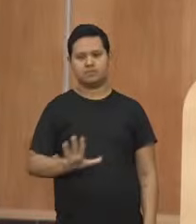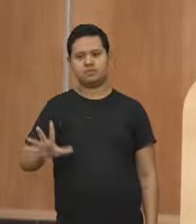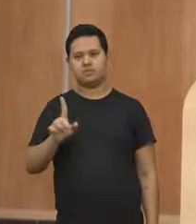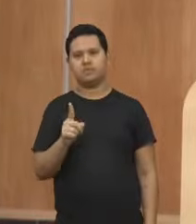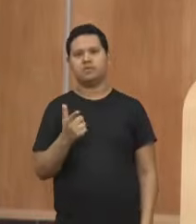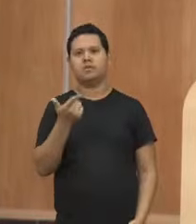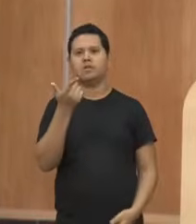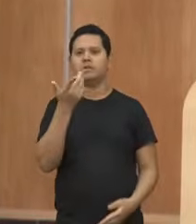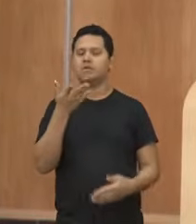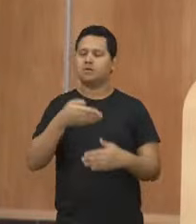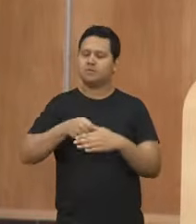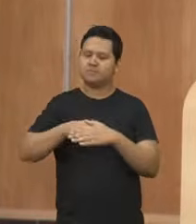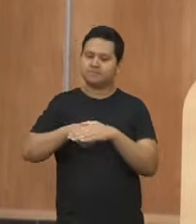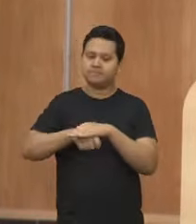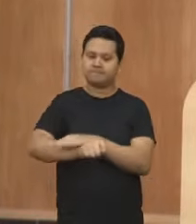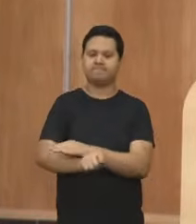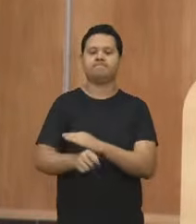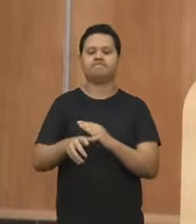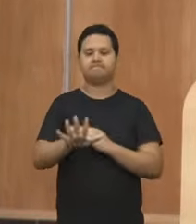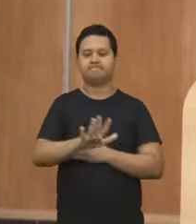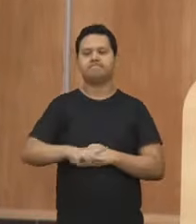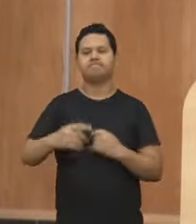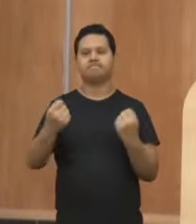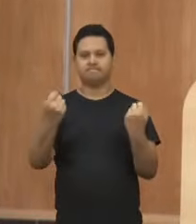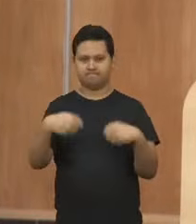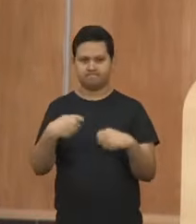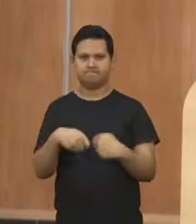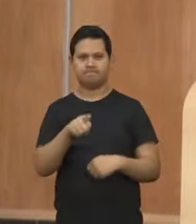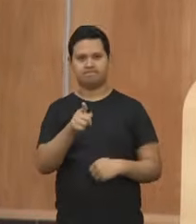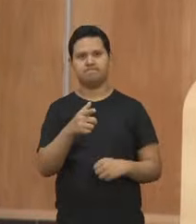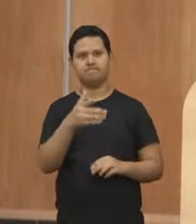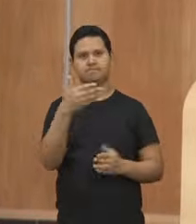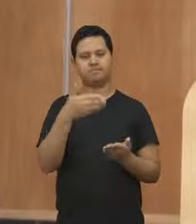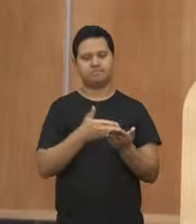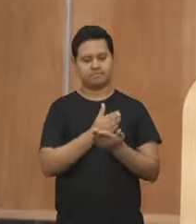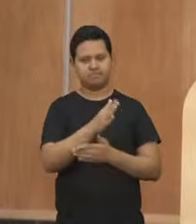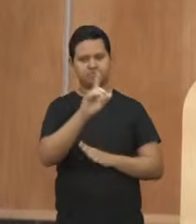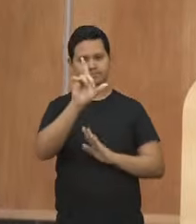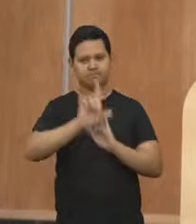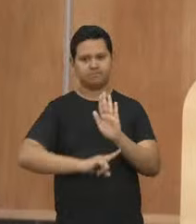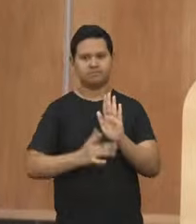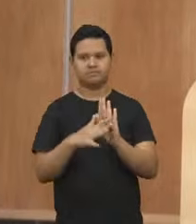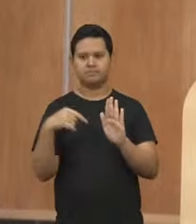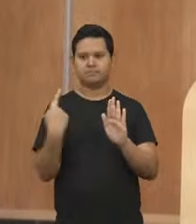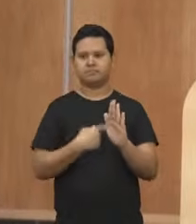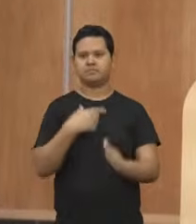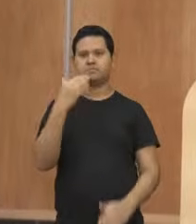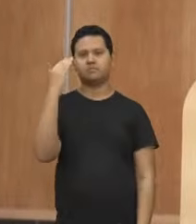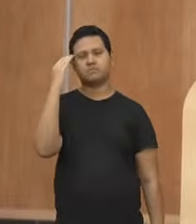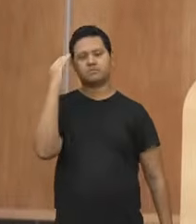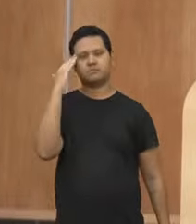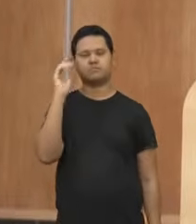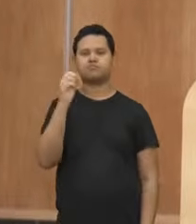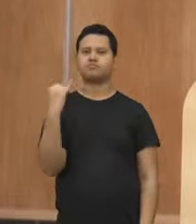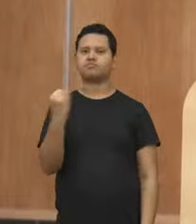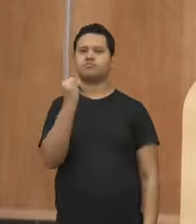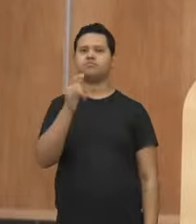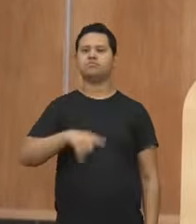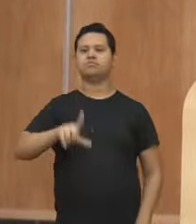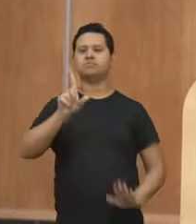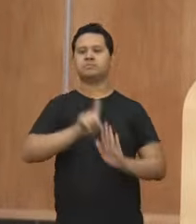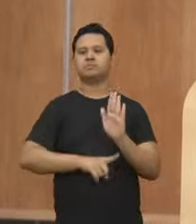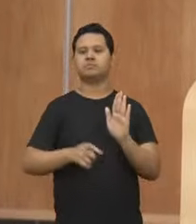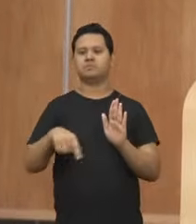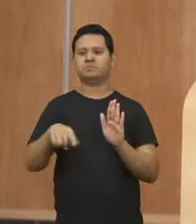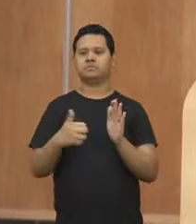poder investir na cidade, a gente às vezes tem que aprovar algumas leis que são mais difíceis, mas a gente entende, né, que é importante essa lei